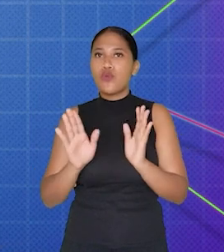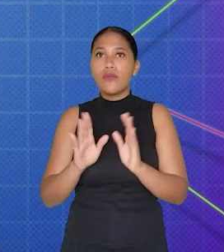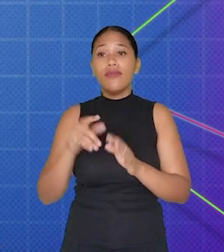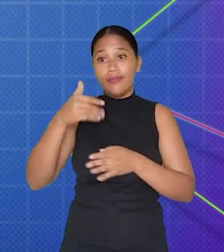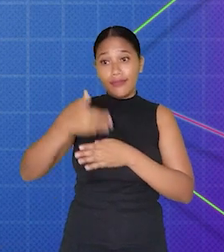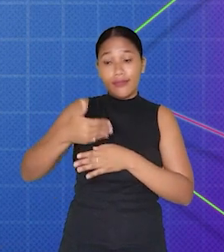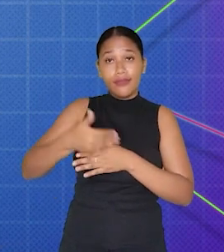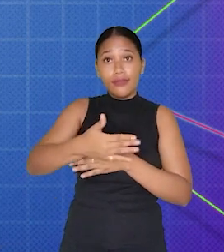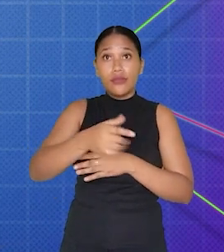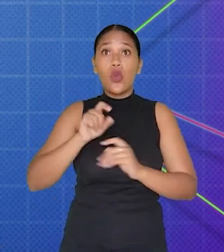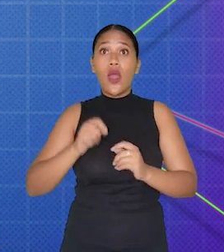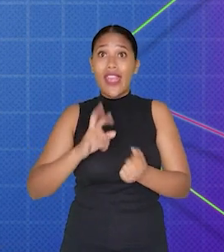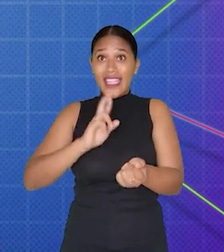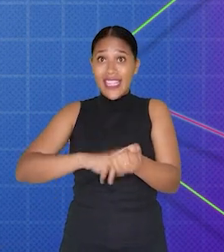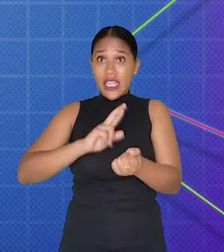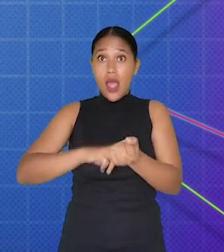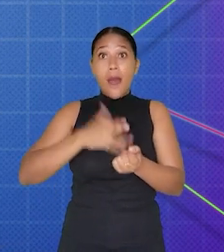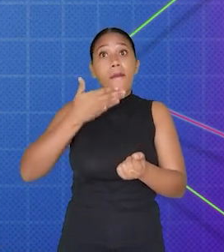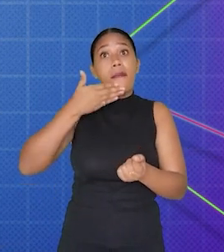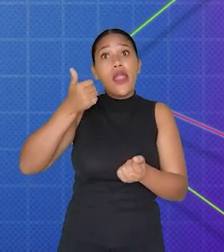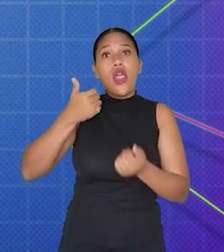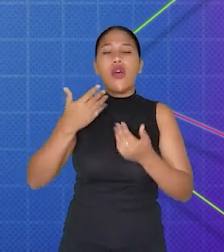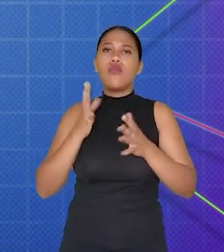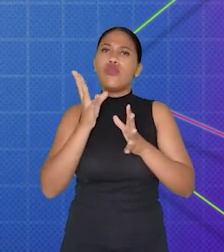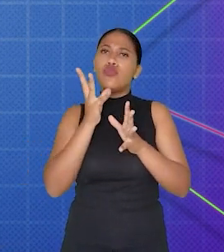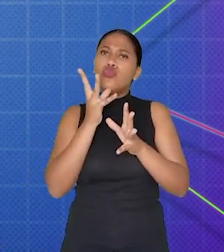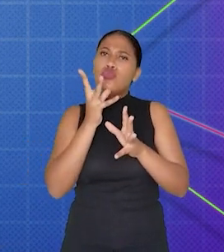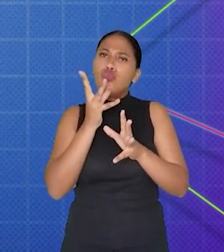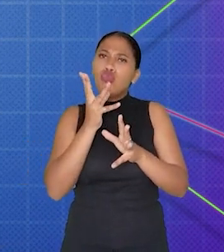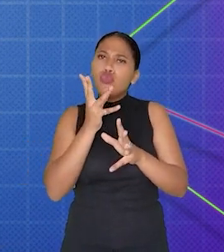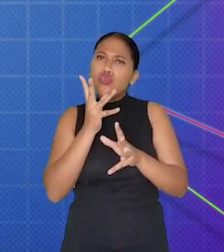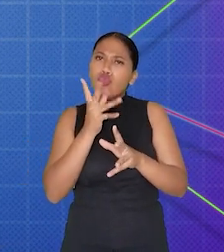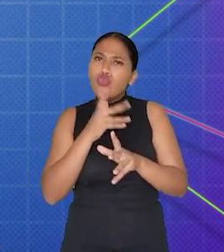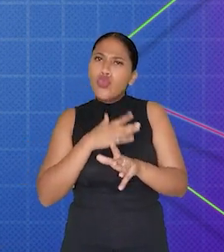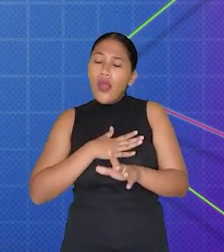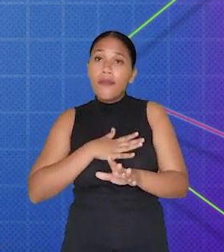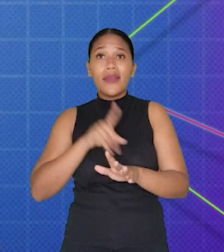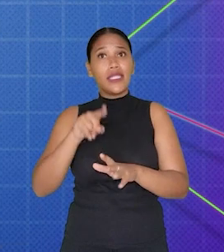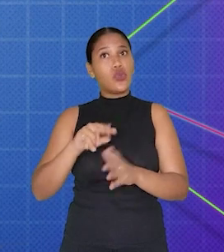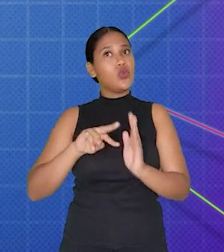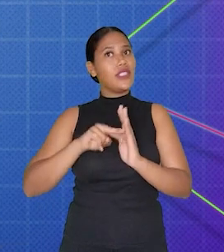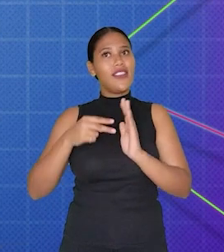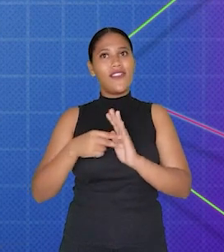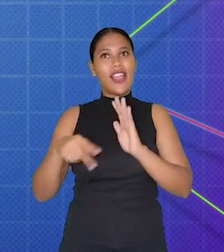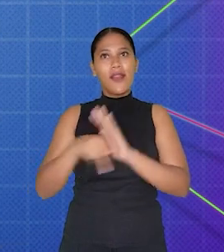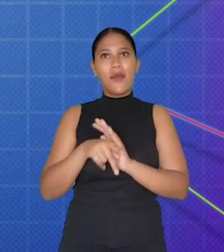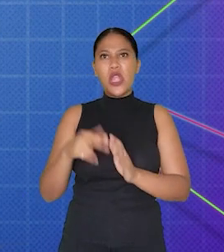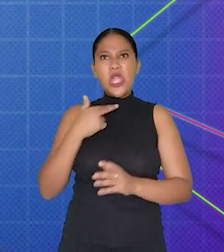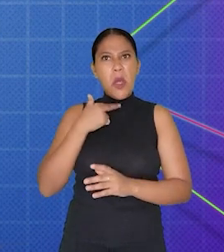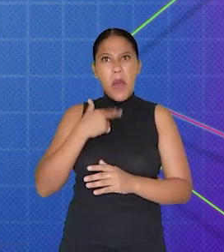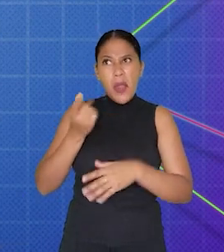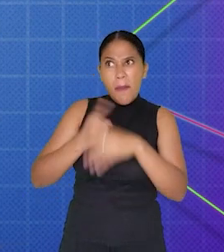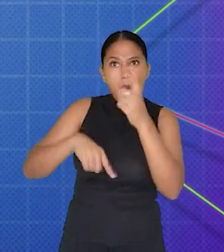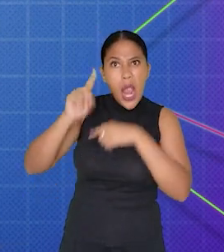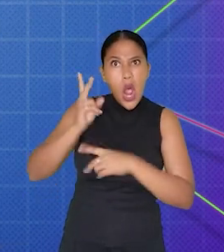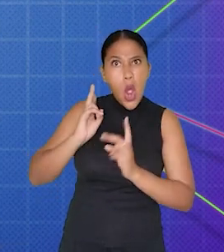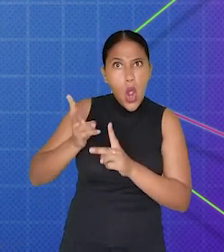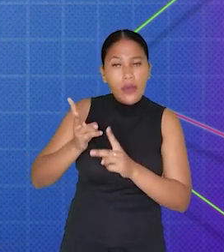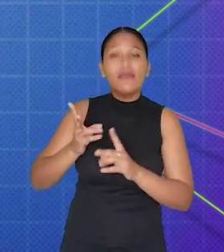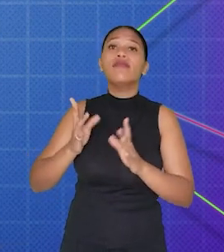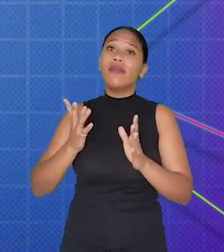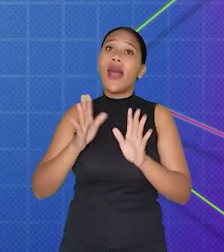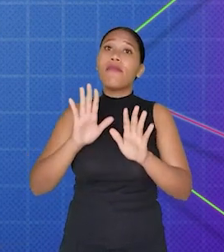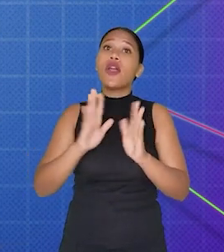de habilidade no jogo, e a partir desse ponto, o ritmo de melhoria tende a ser mais lento. No entanto, isso não significa que o jogador não possa